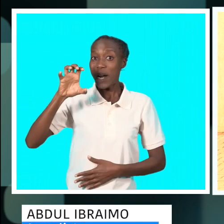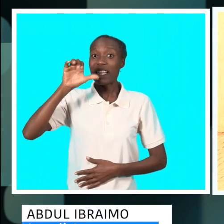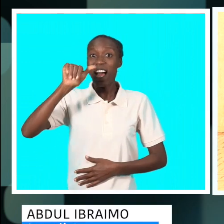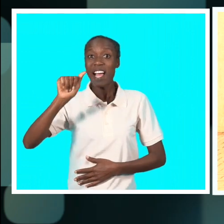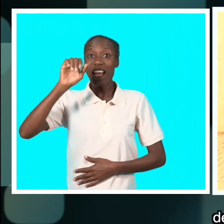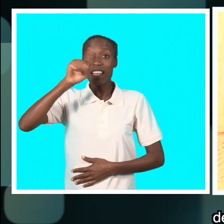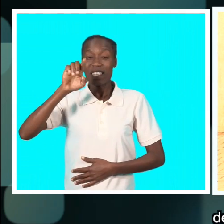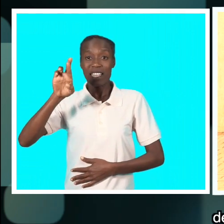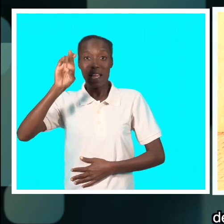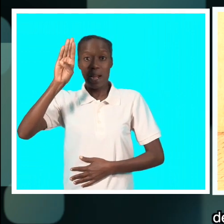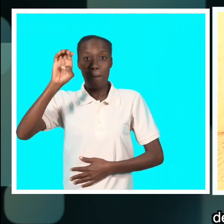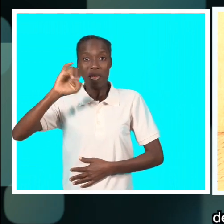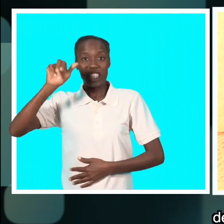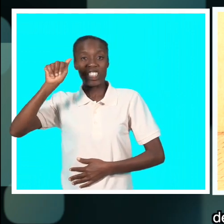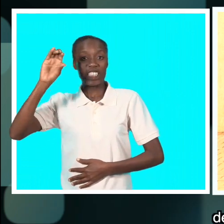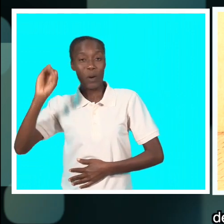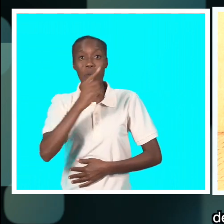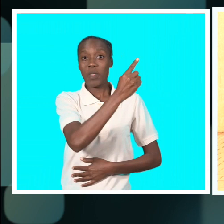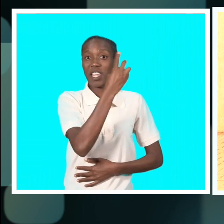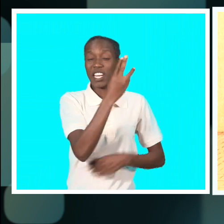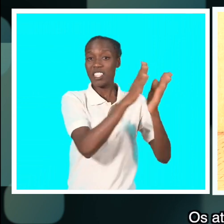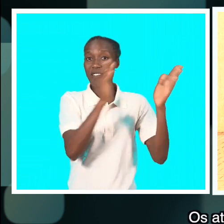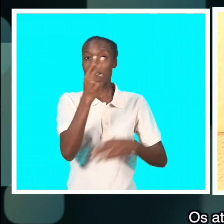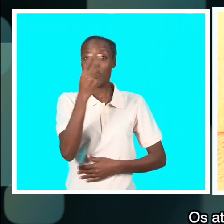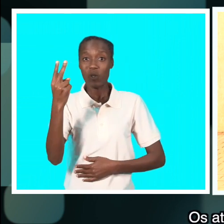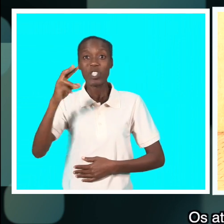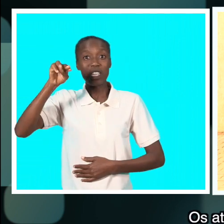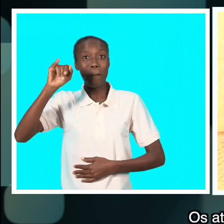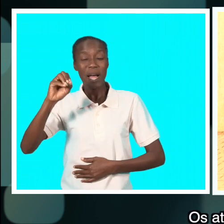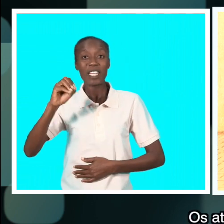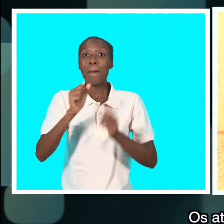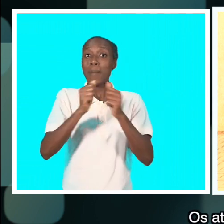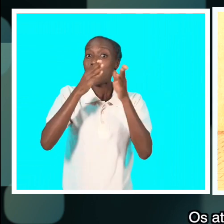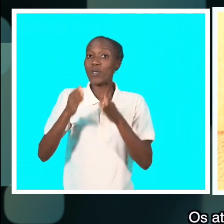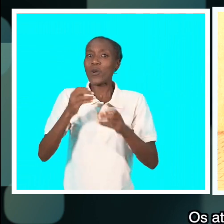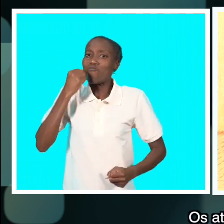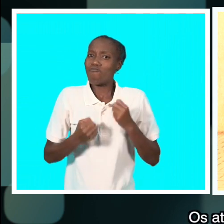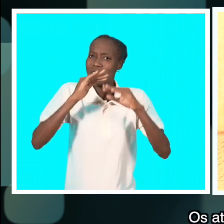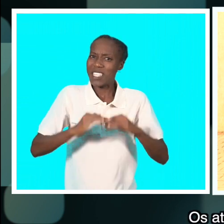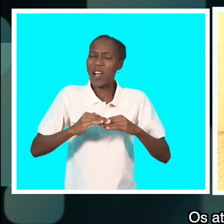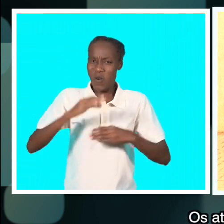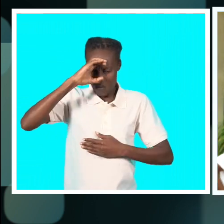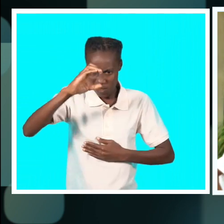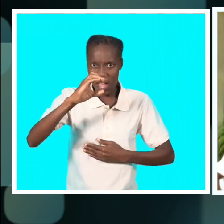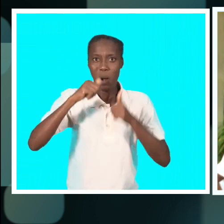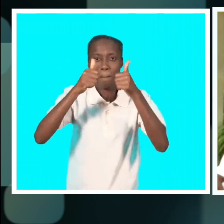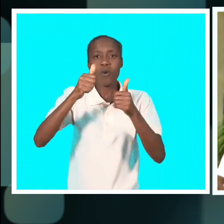Azerbaijão, de 13 a 22 de maio. Os atletas estão confiantes na boa prestação.